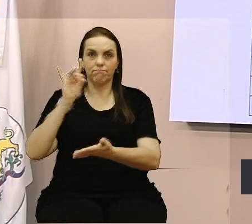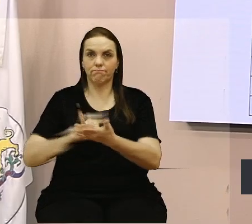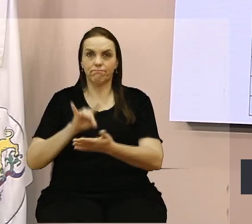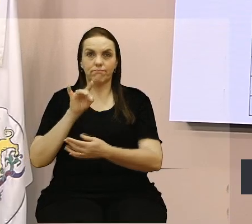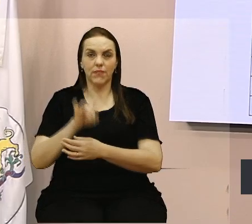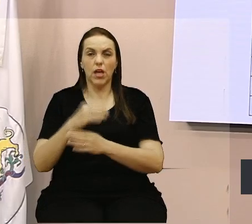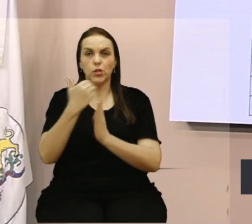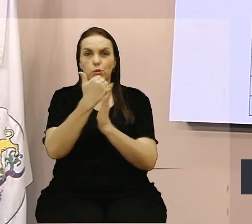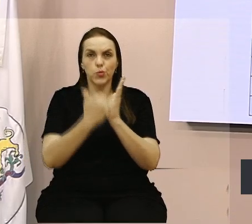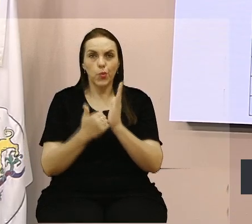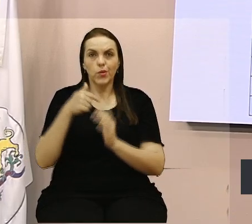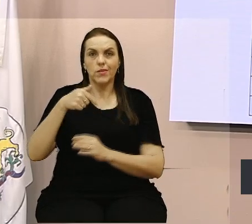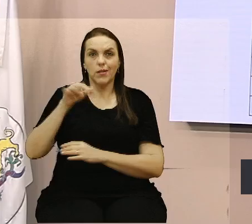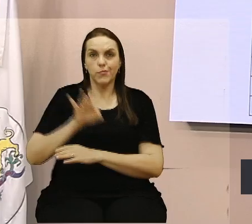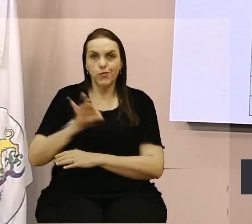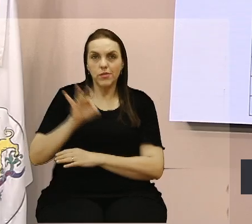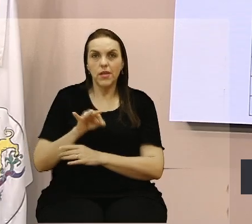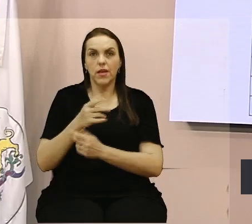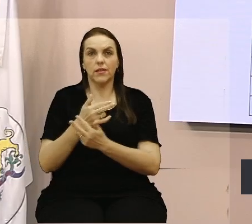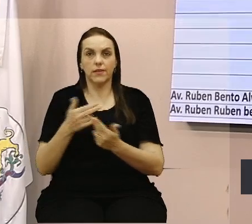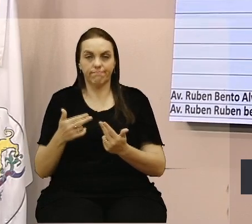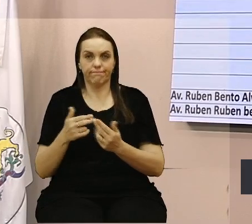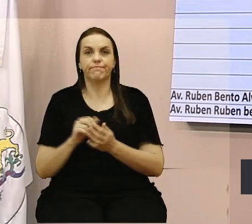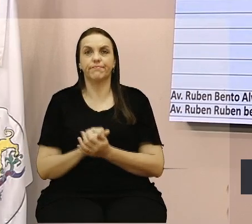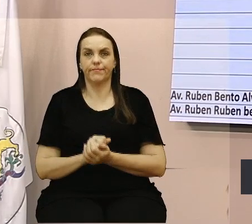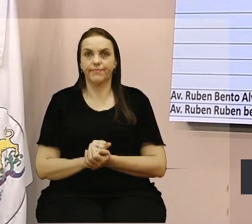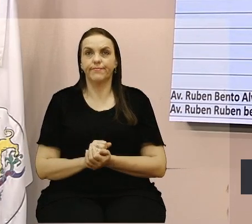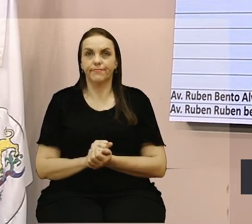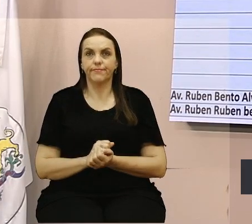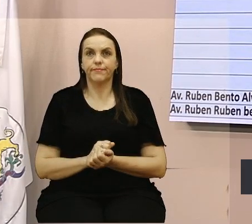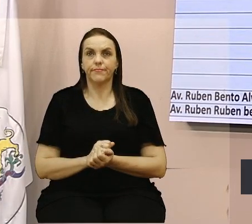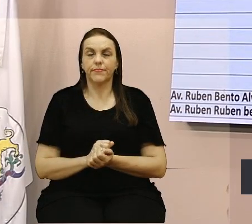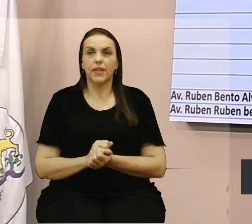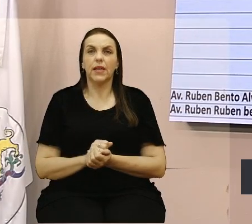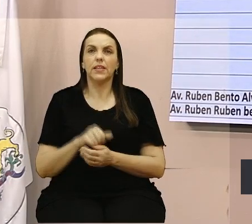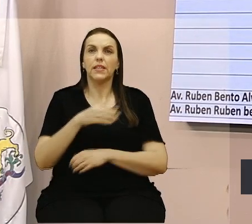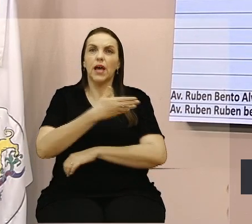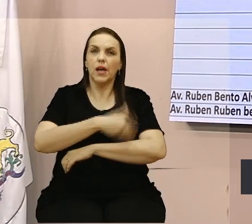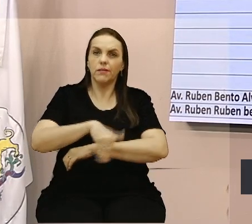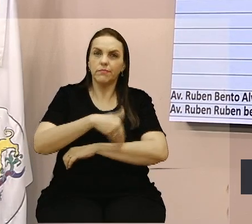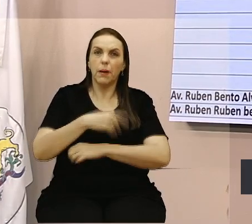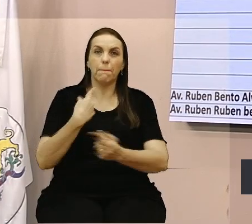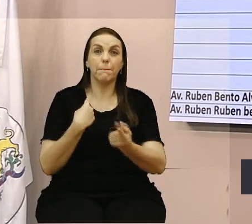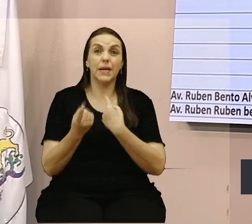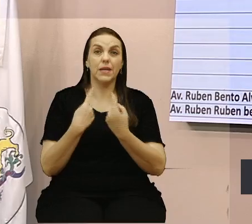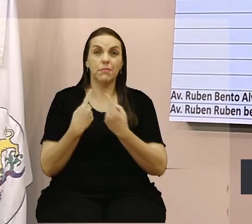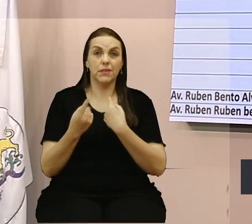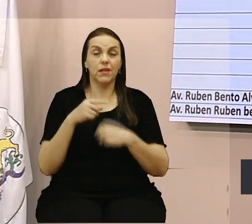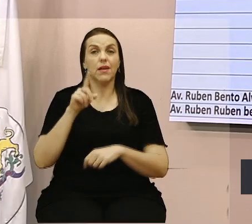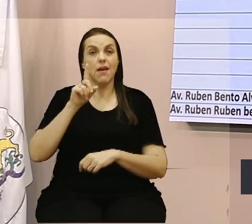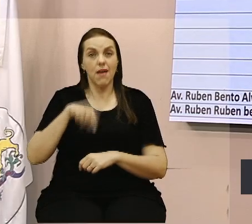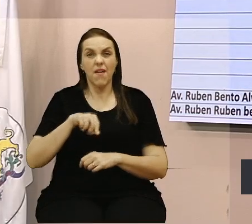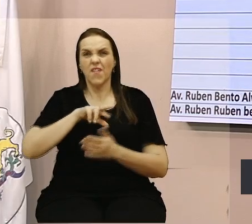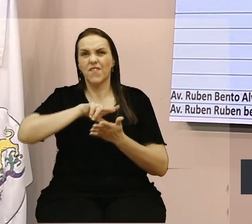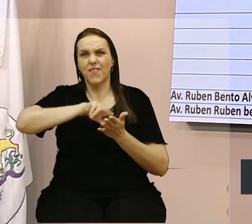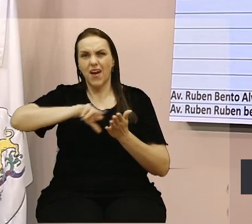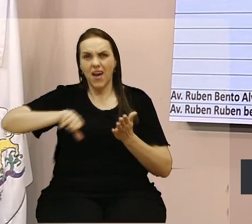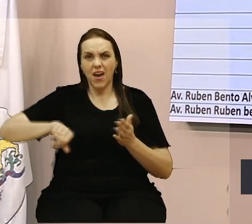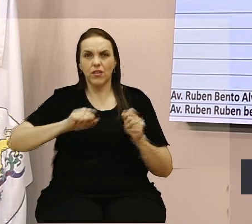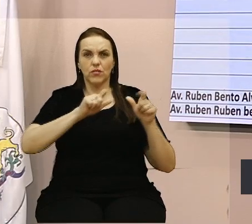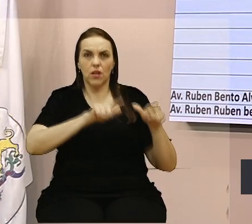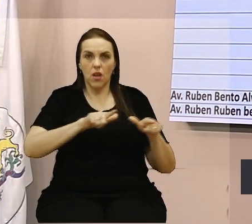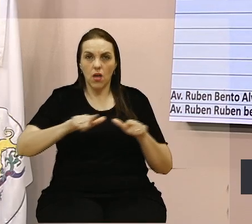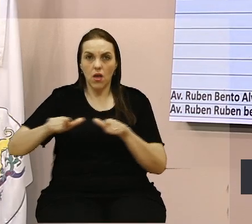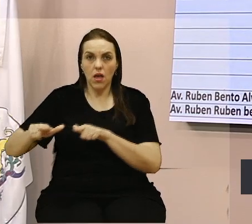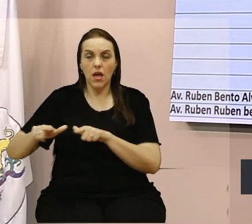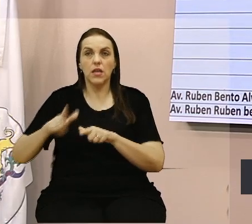descontados 7%, enfim, né? Pode passar. Na Rubem Bento Alves, também em vários locais delas,